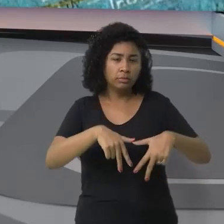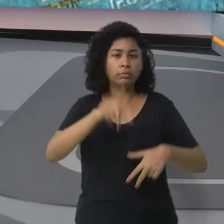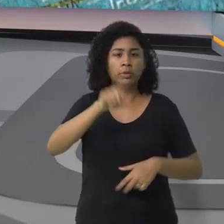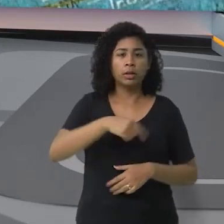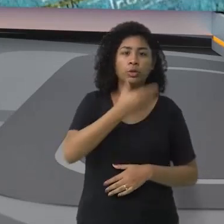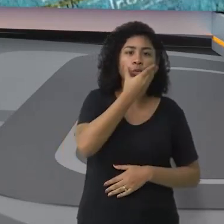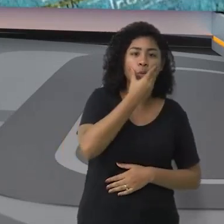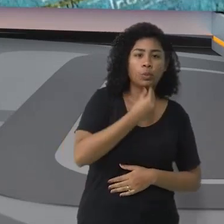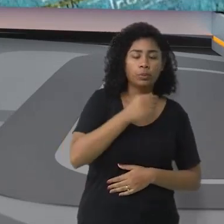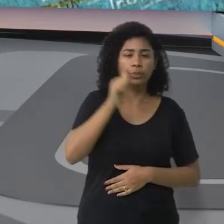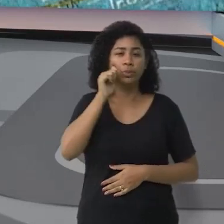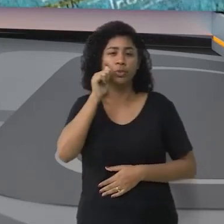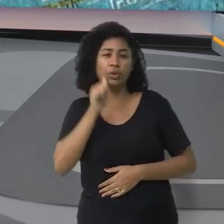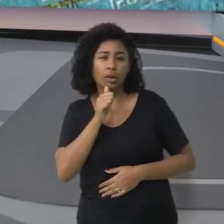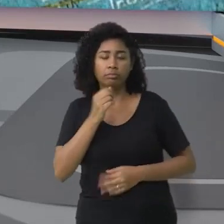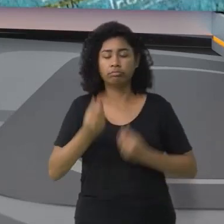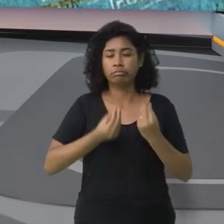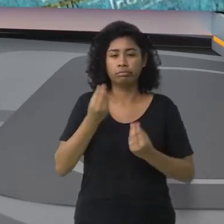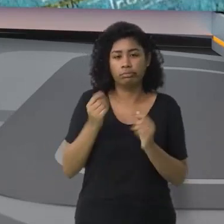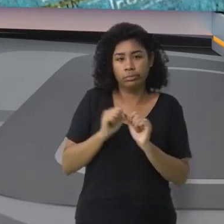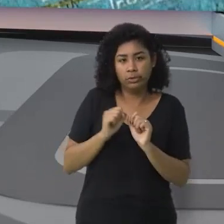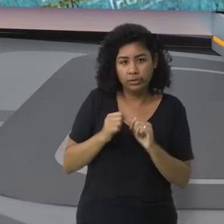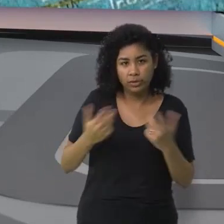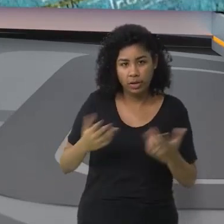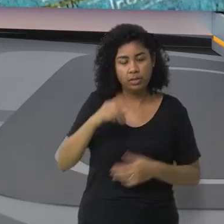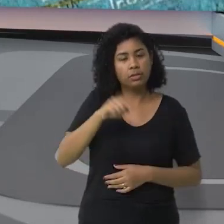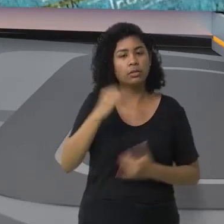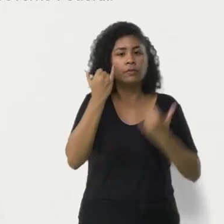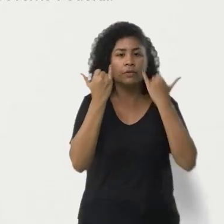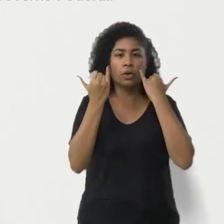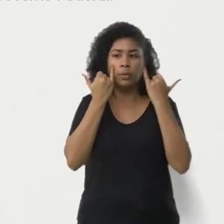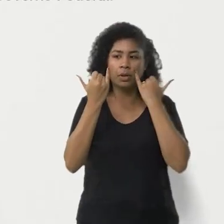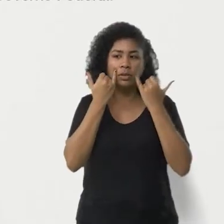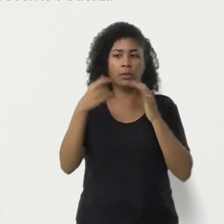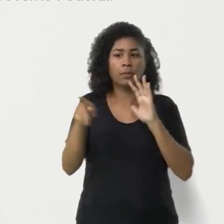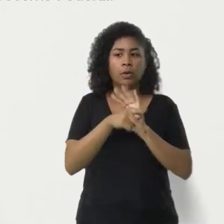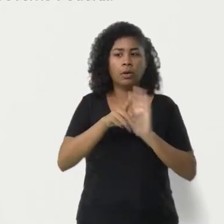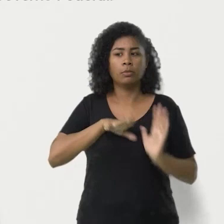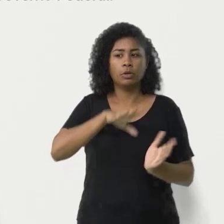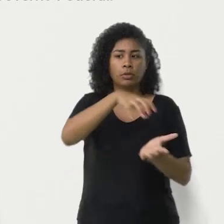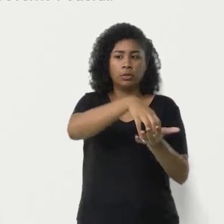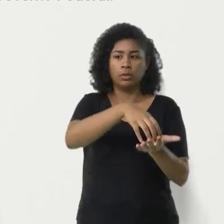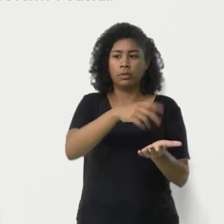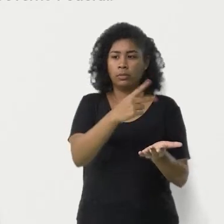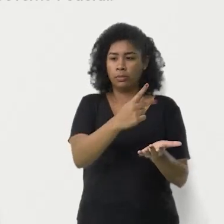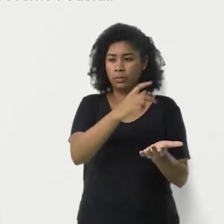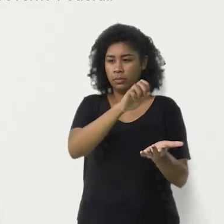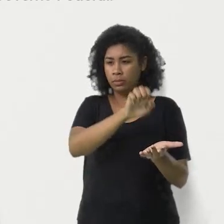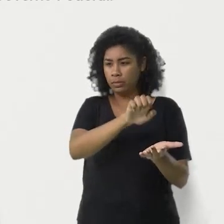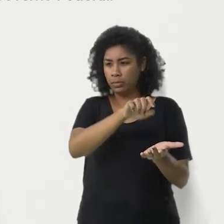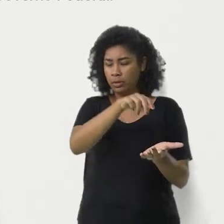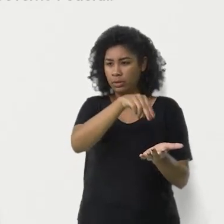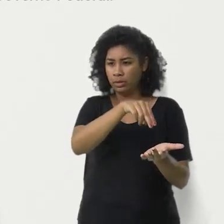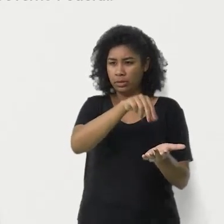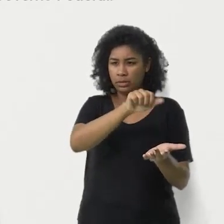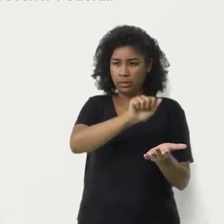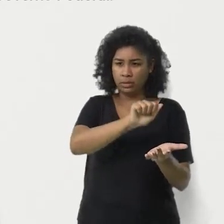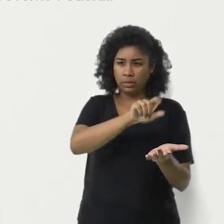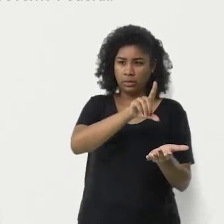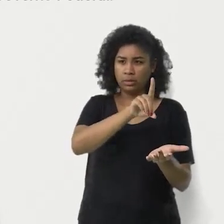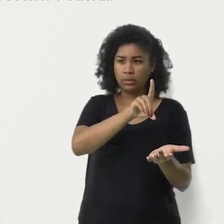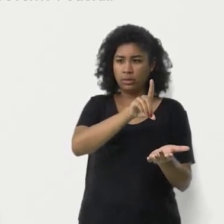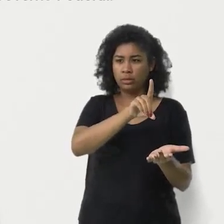e de mulheres. De acordo com os dados da PNAD, gente, que vai ser uma pesquisa que